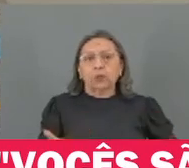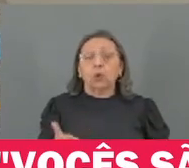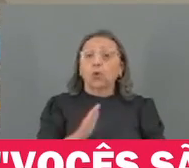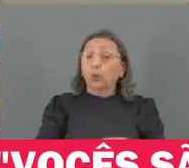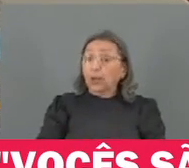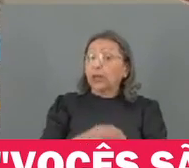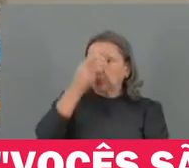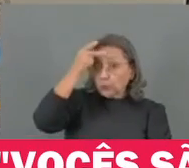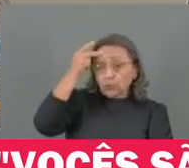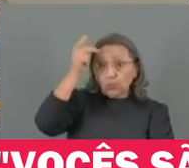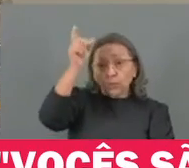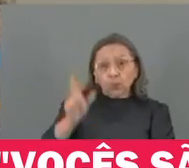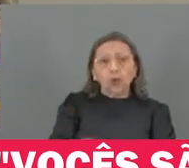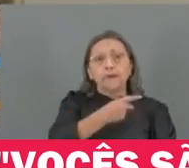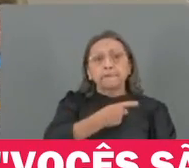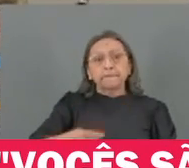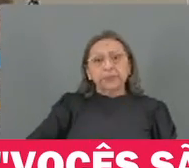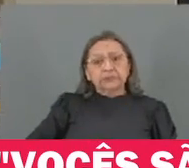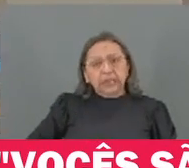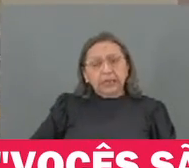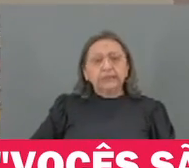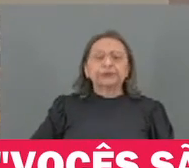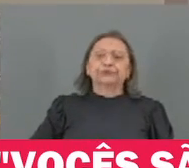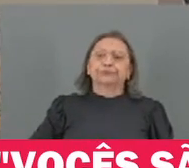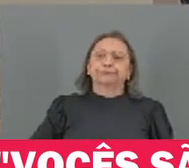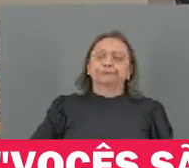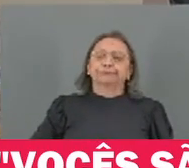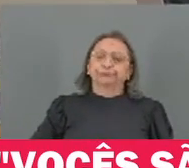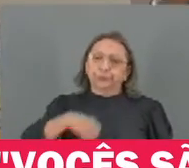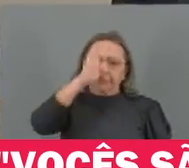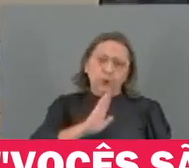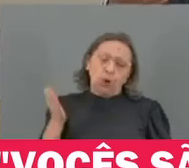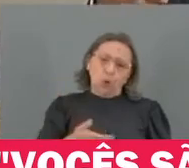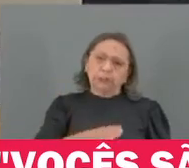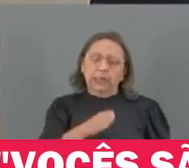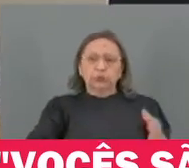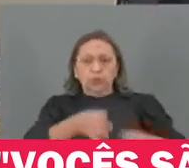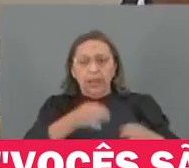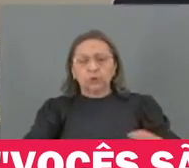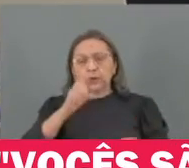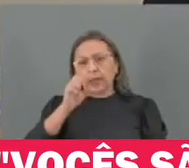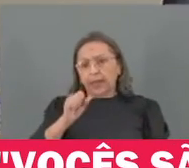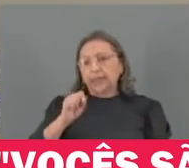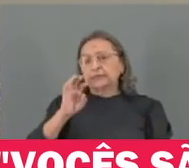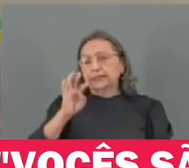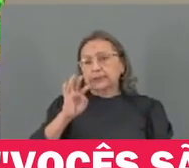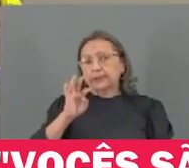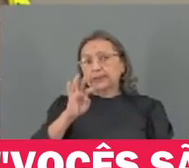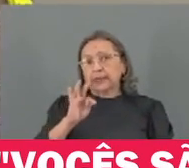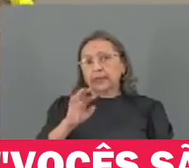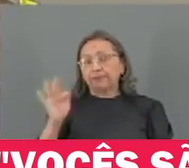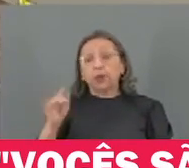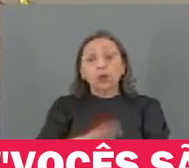o presidente... está agora sendo julgado pelo Tribunal Superior Eleitoral, quando o presidente convocou 120 embaixadores